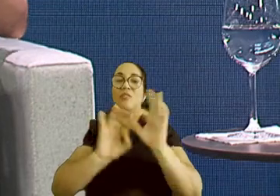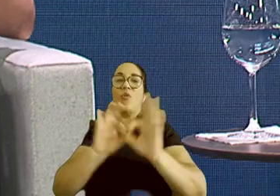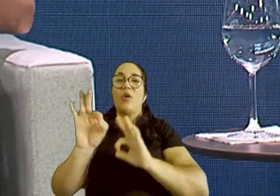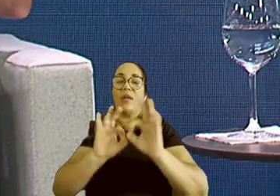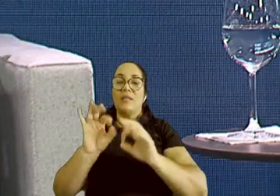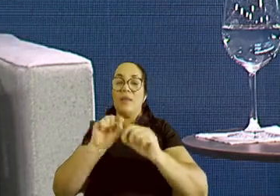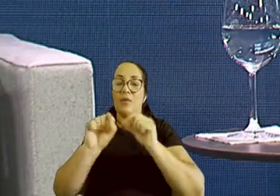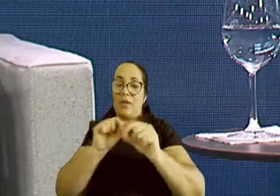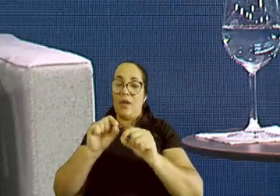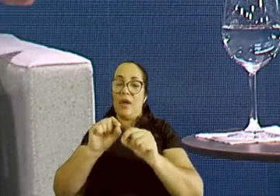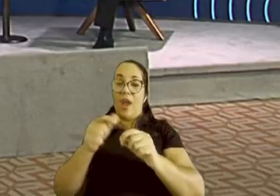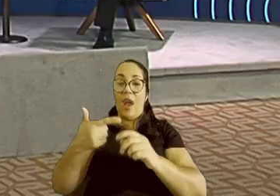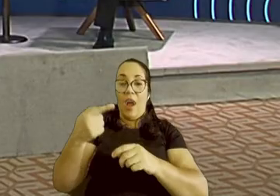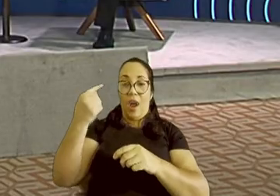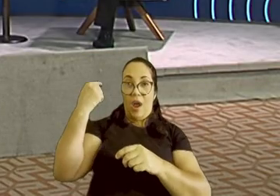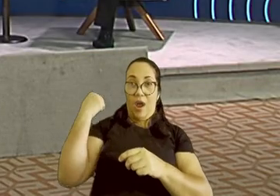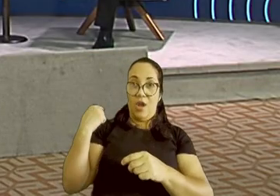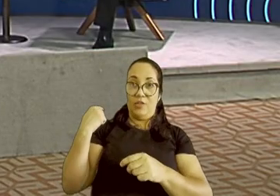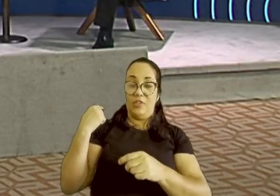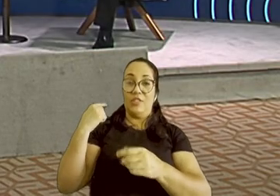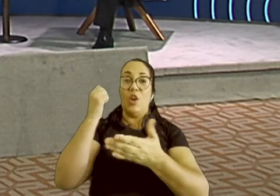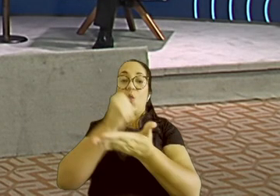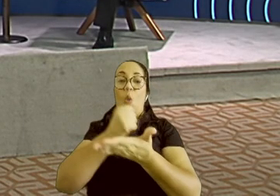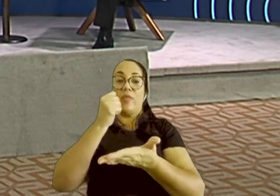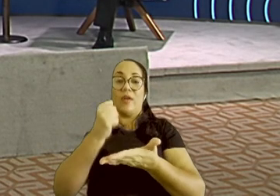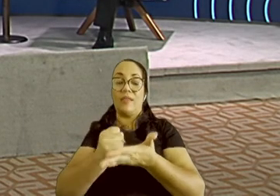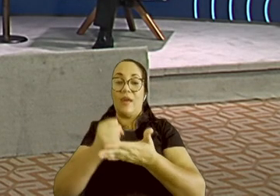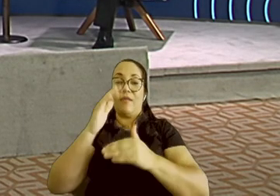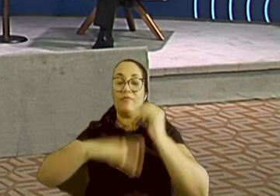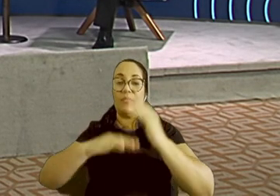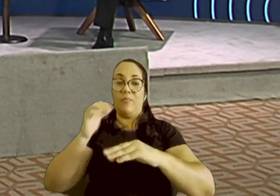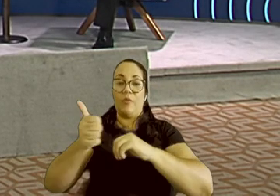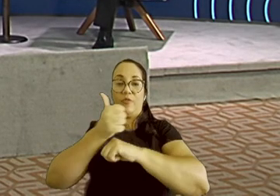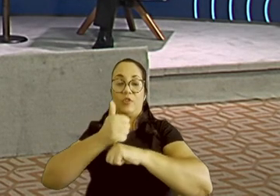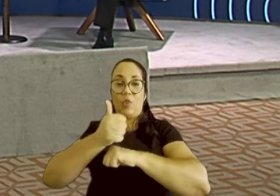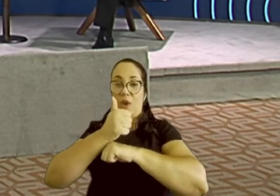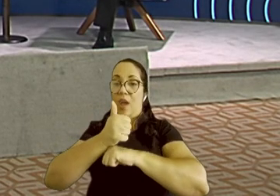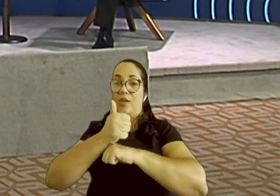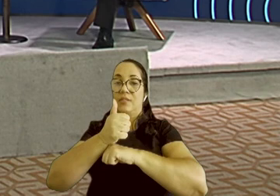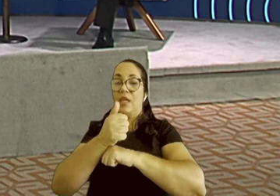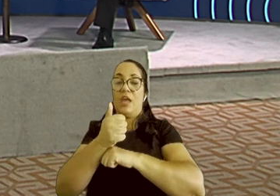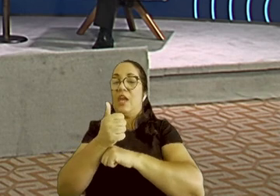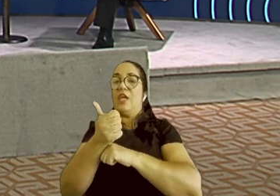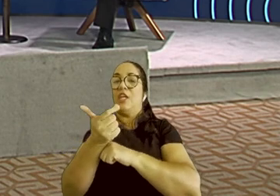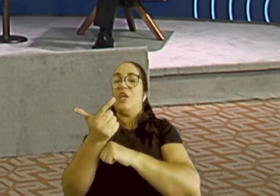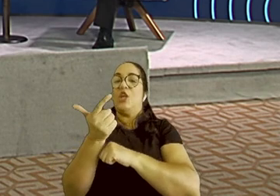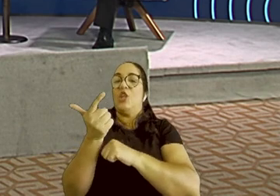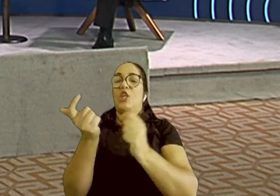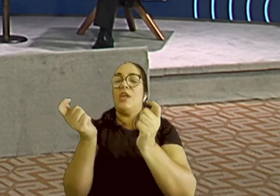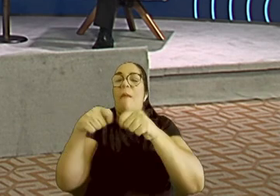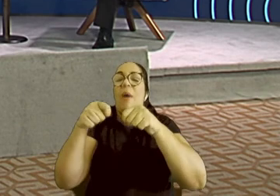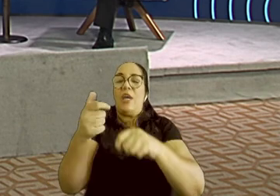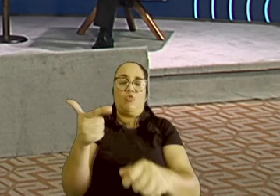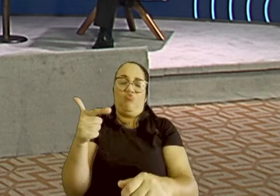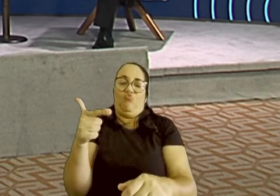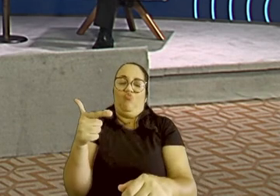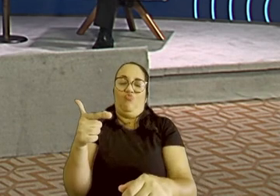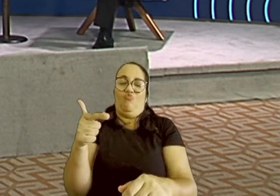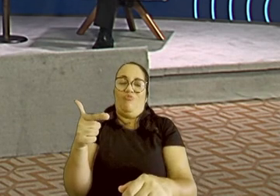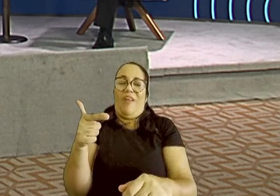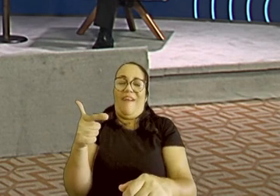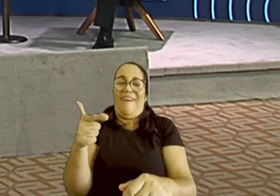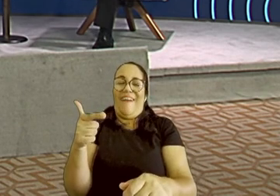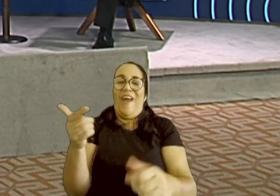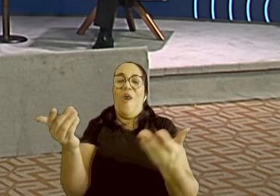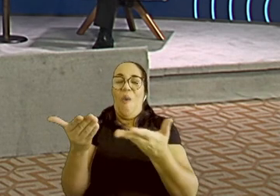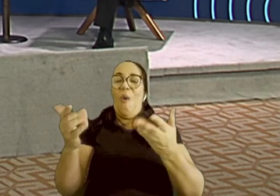aquele desafio isso aí valeu os que são fora de série continuam sendo um desafio né Ou